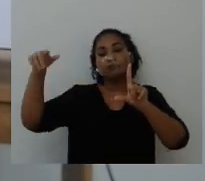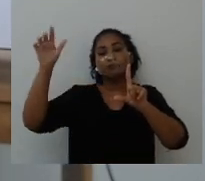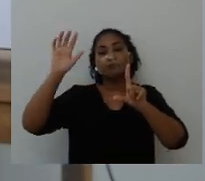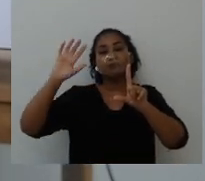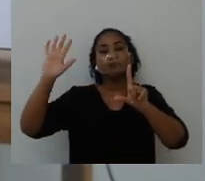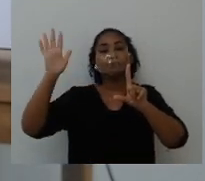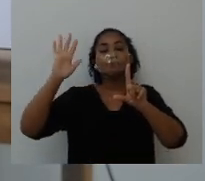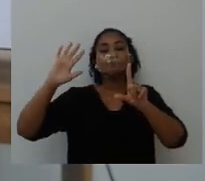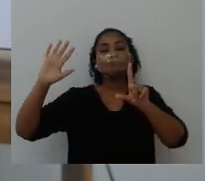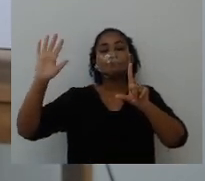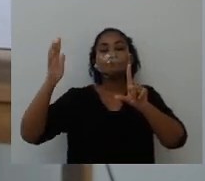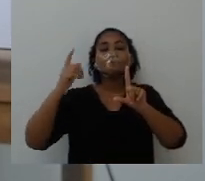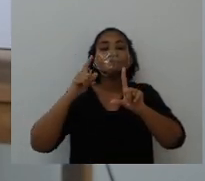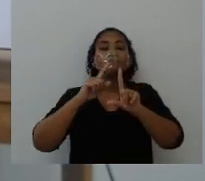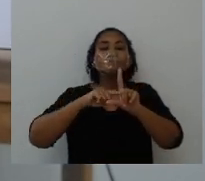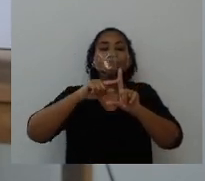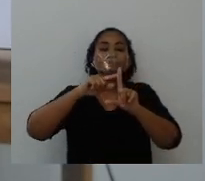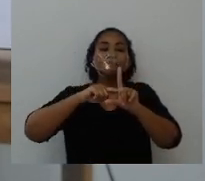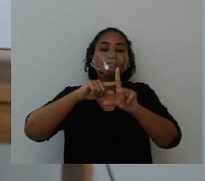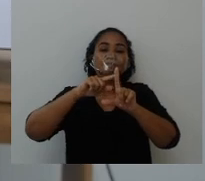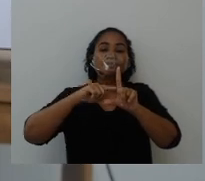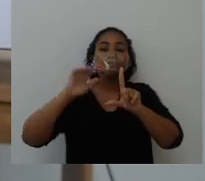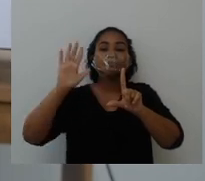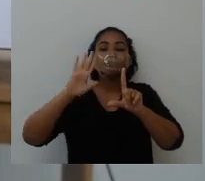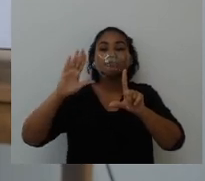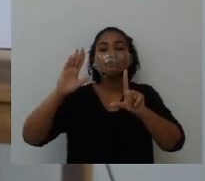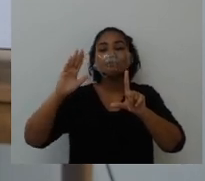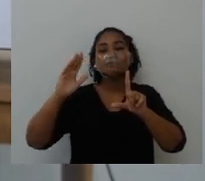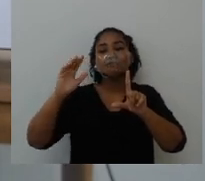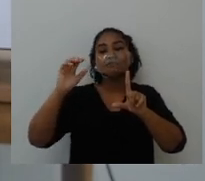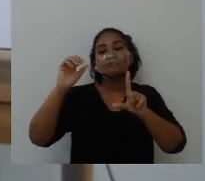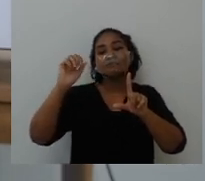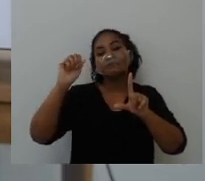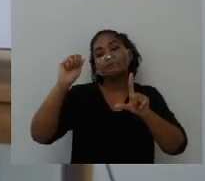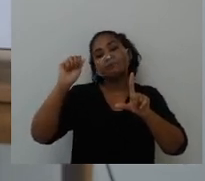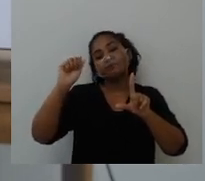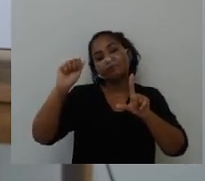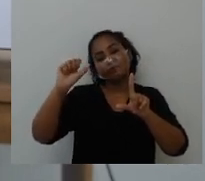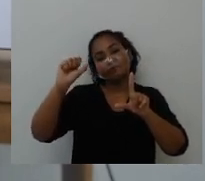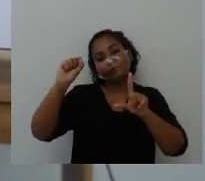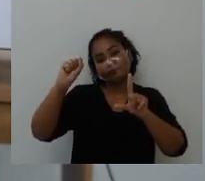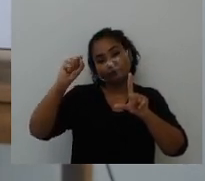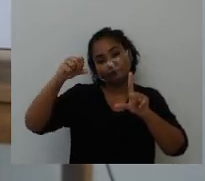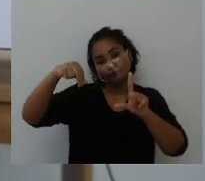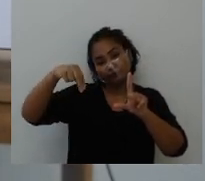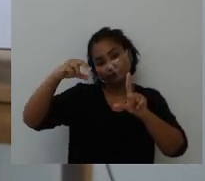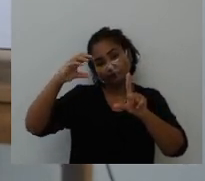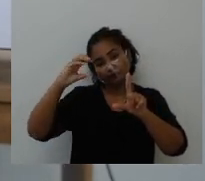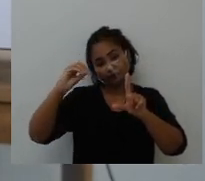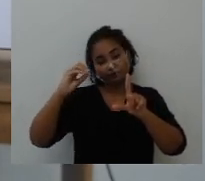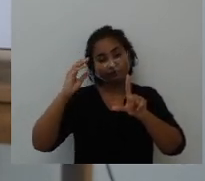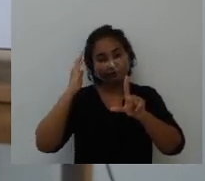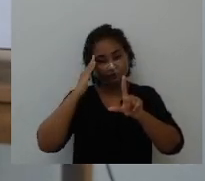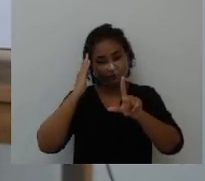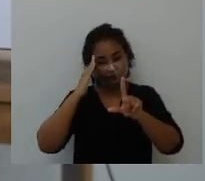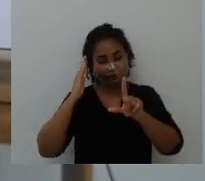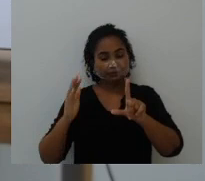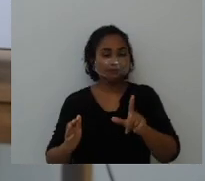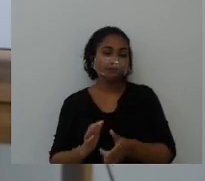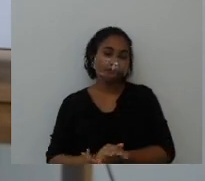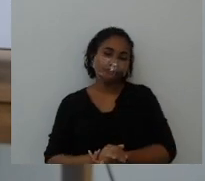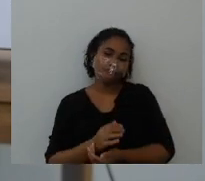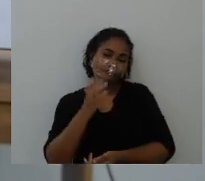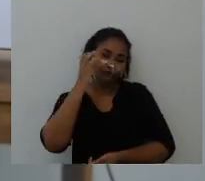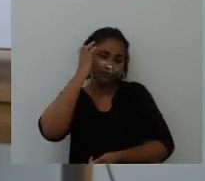acena. Quem está em pé, acena. Acena, lembra que função trigonométrica, a função seno. Então,